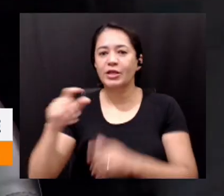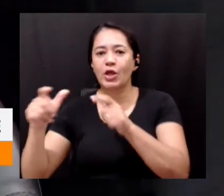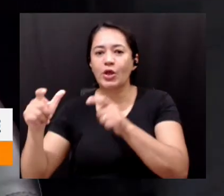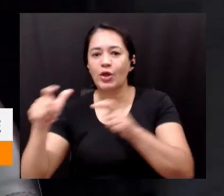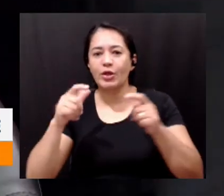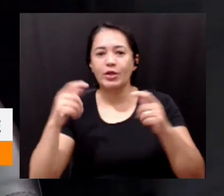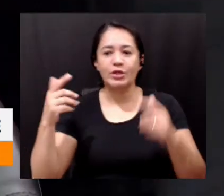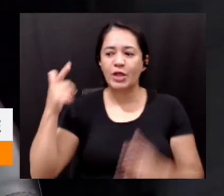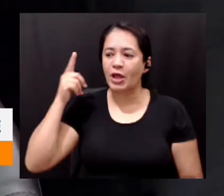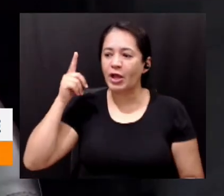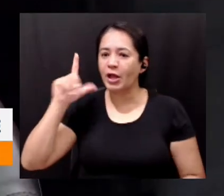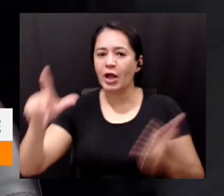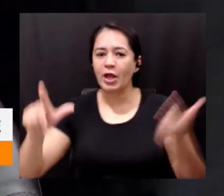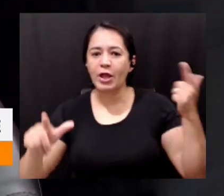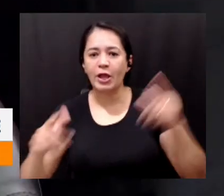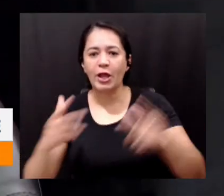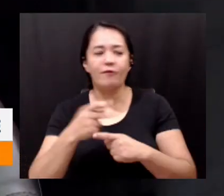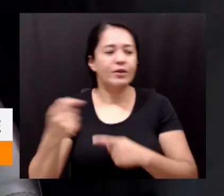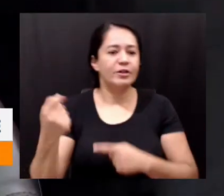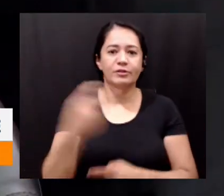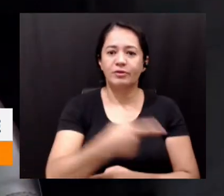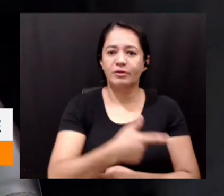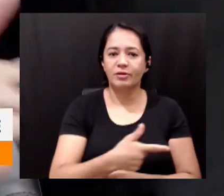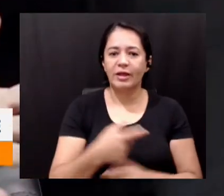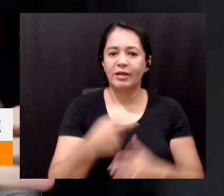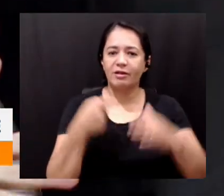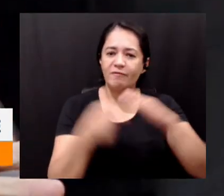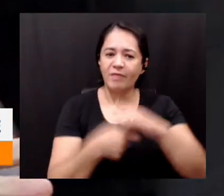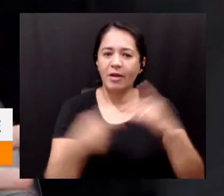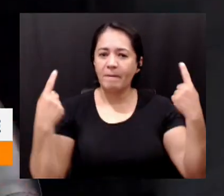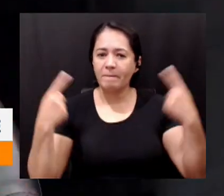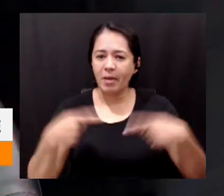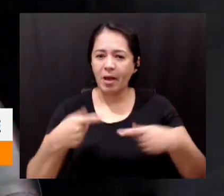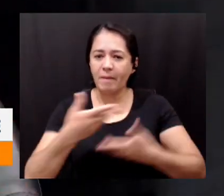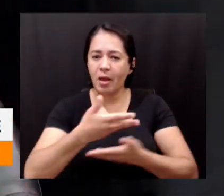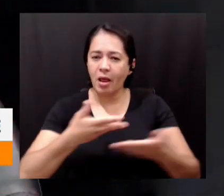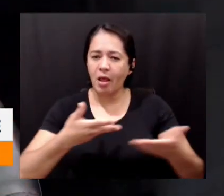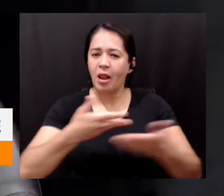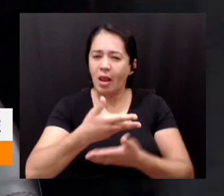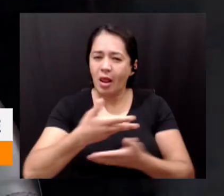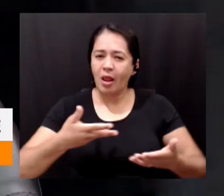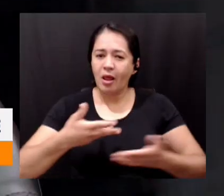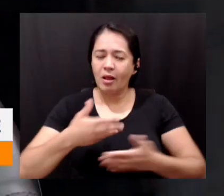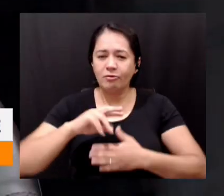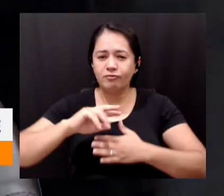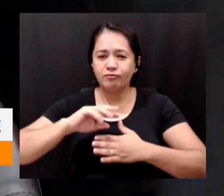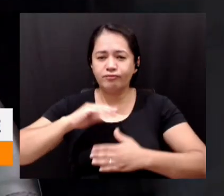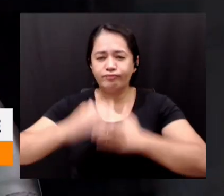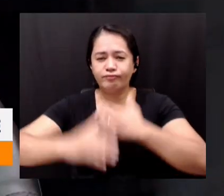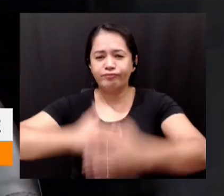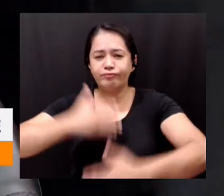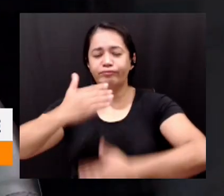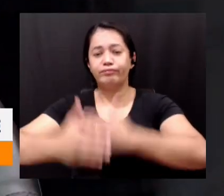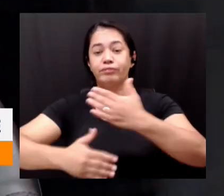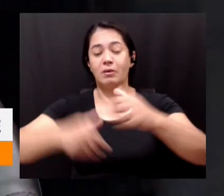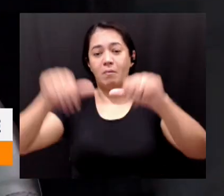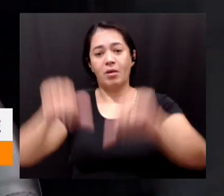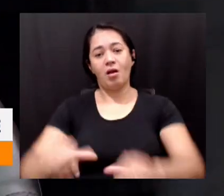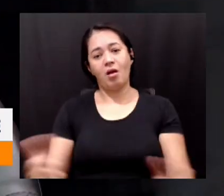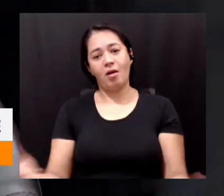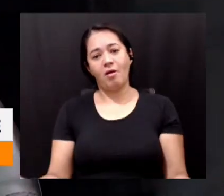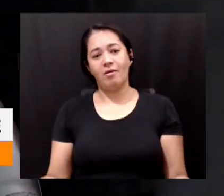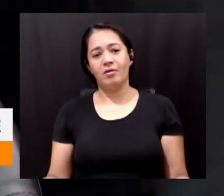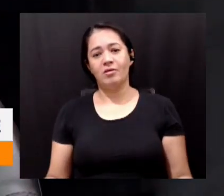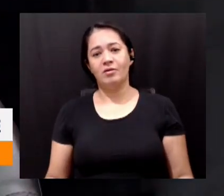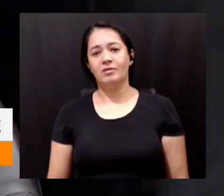do outro time, ele vai fazendo as apostas e ele vai se envolvendo e aí a coisa fica, né? Vai longe. Isso aí a